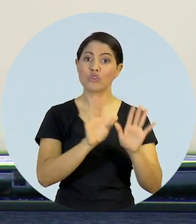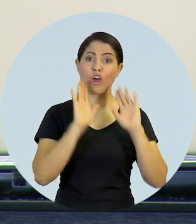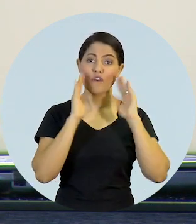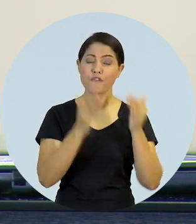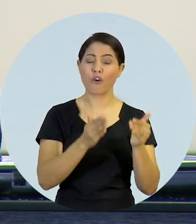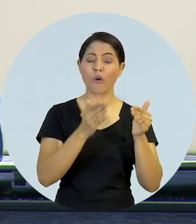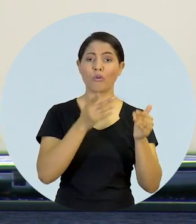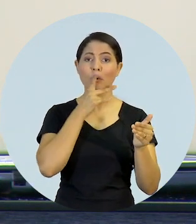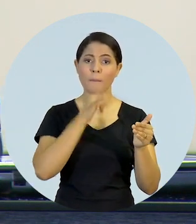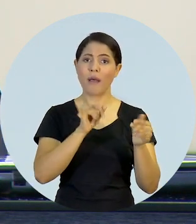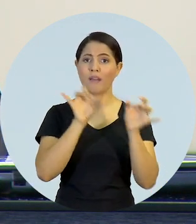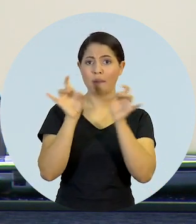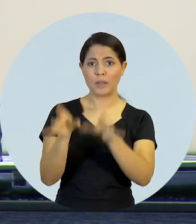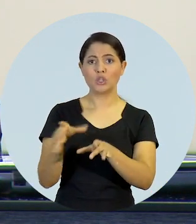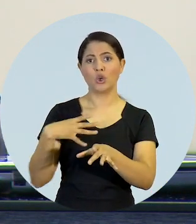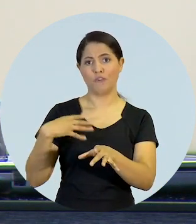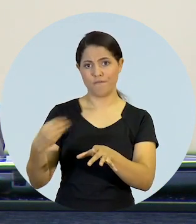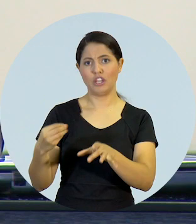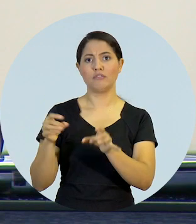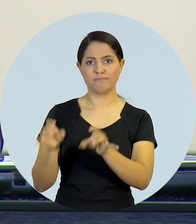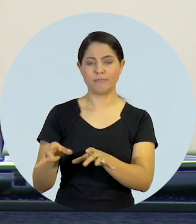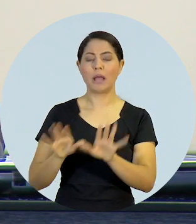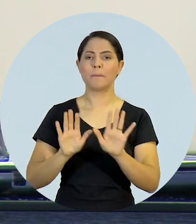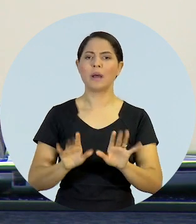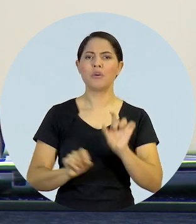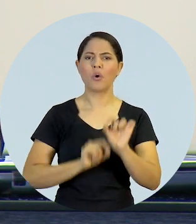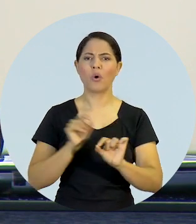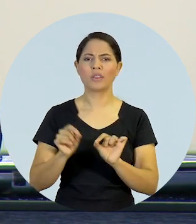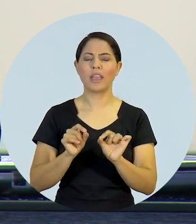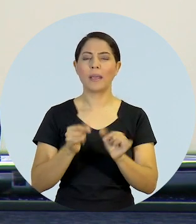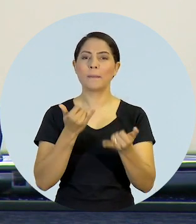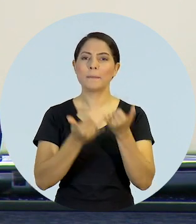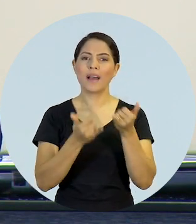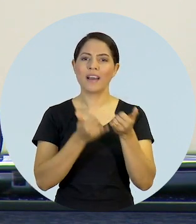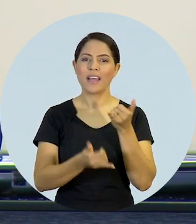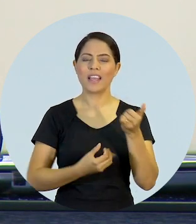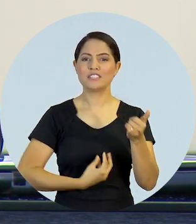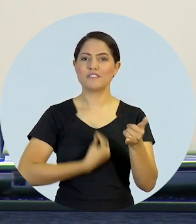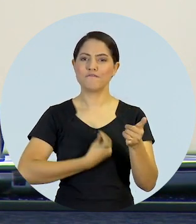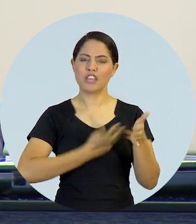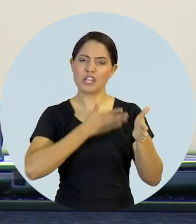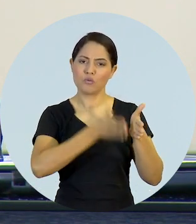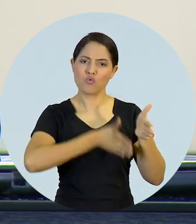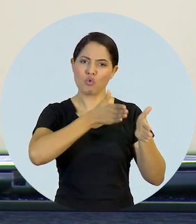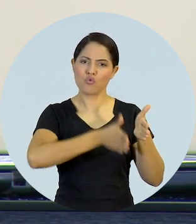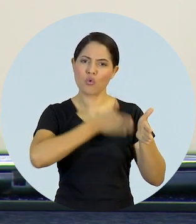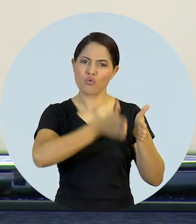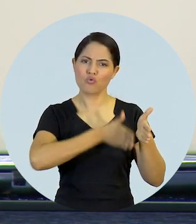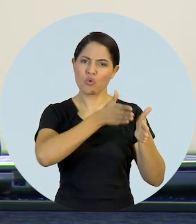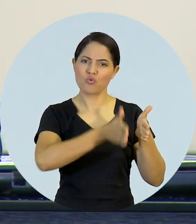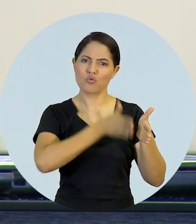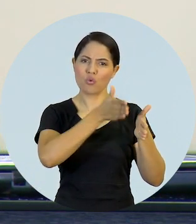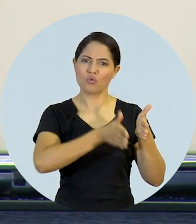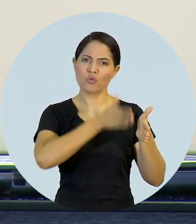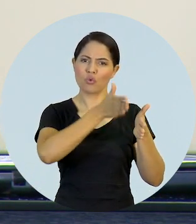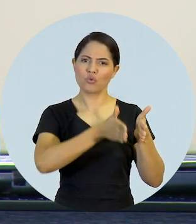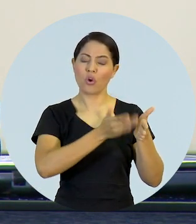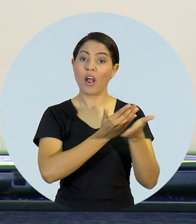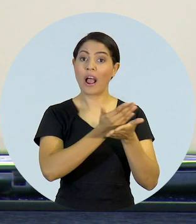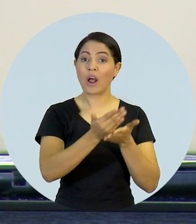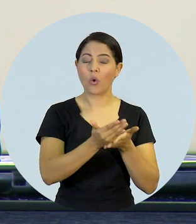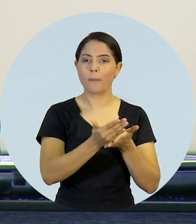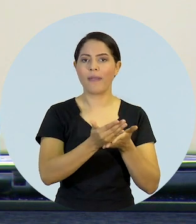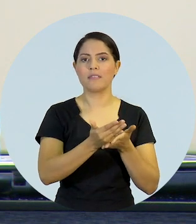abandonaram os seus filhos. O livro, ele segue como se fosse numa viagem de trem, pelo trem da vida. Nós começamos com